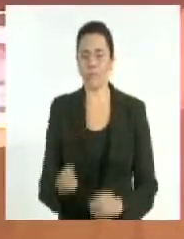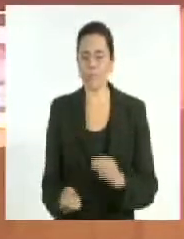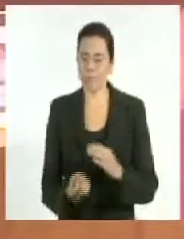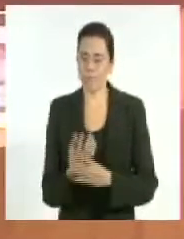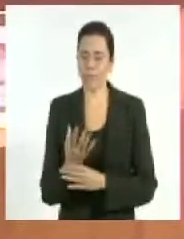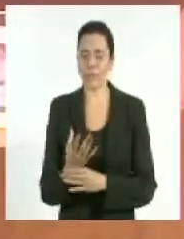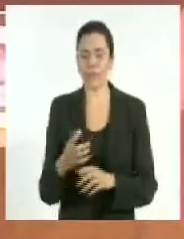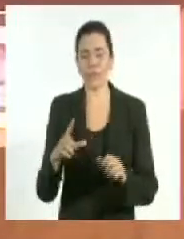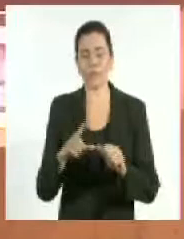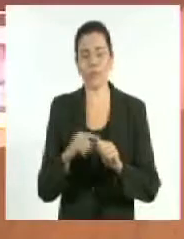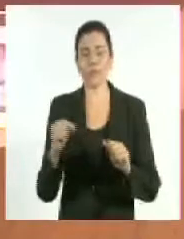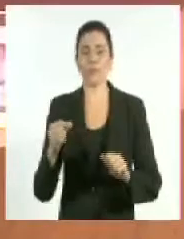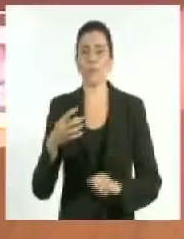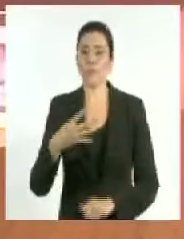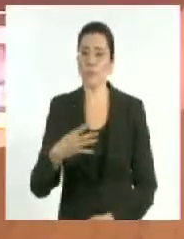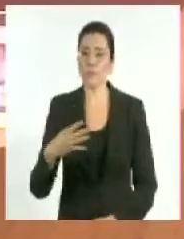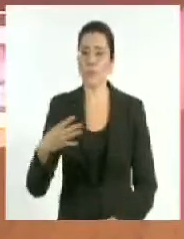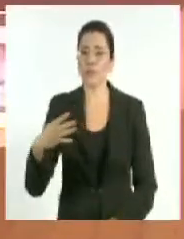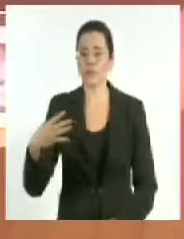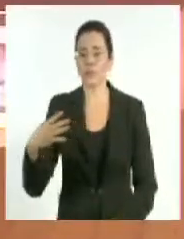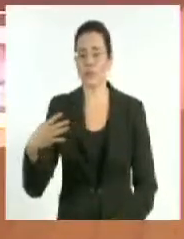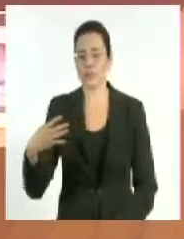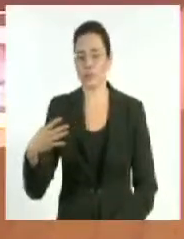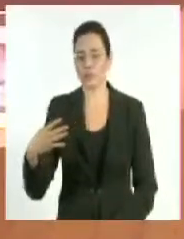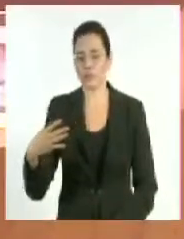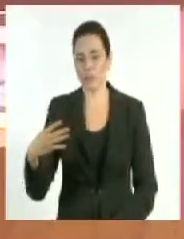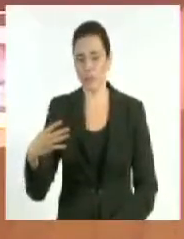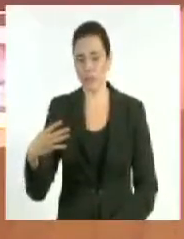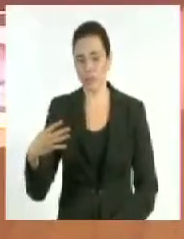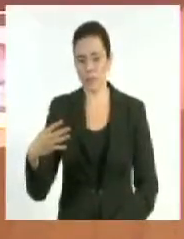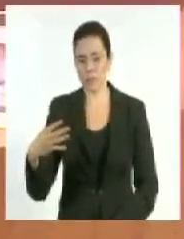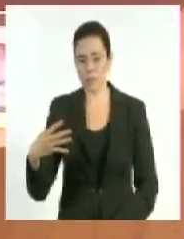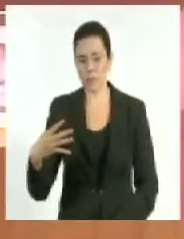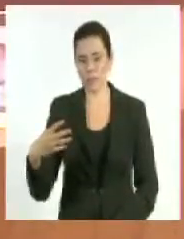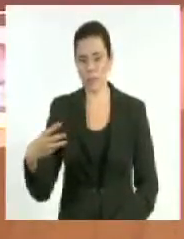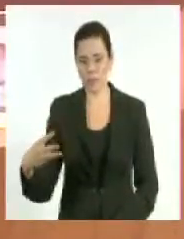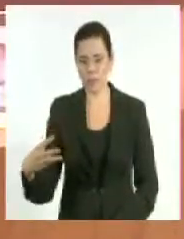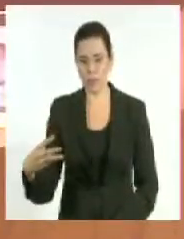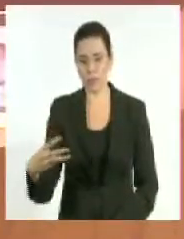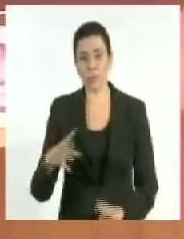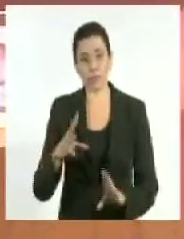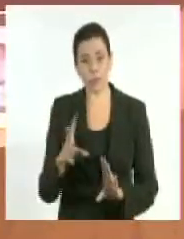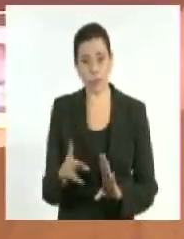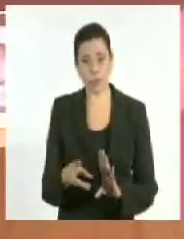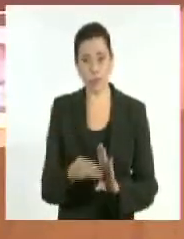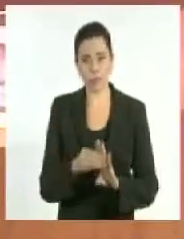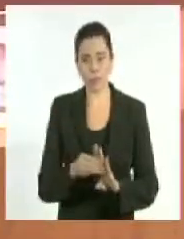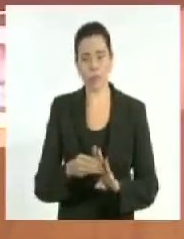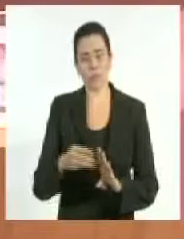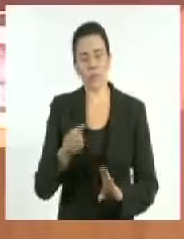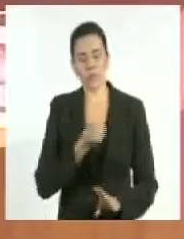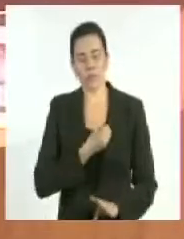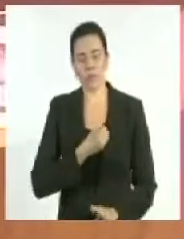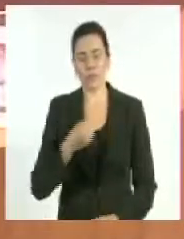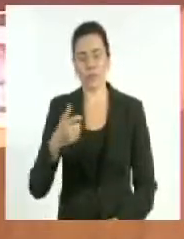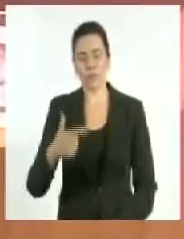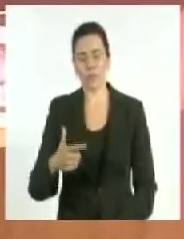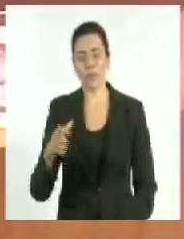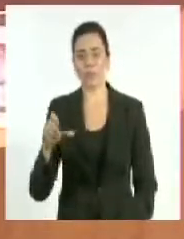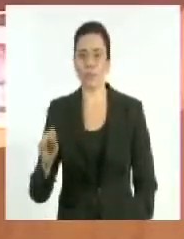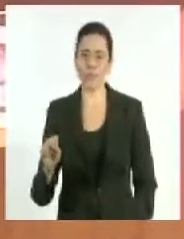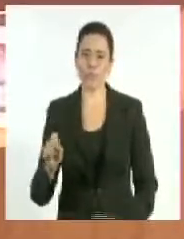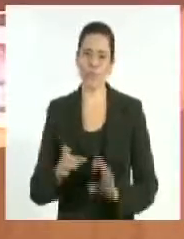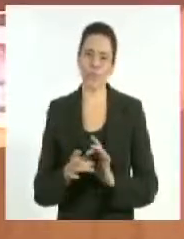serviço, e no artigo 43 foi feita a emenda número 28, que permite aos